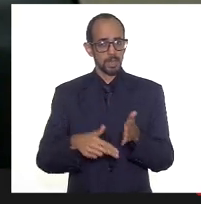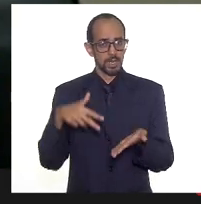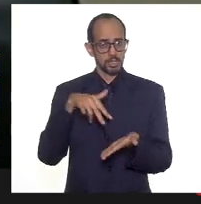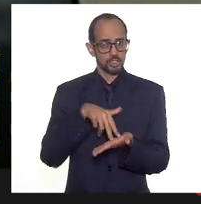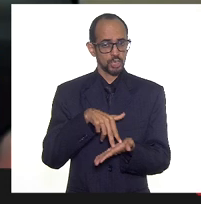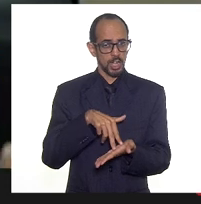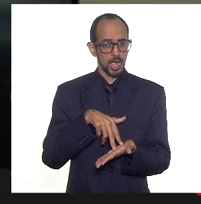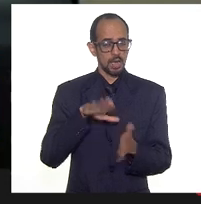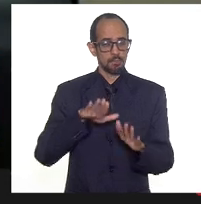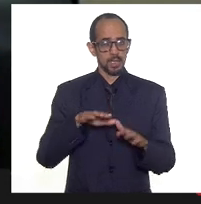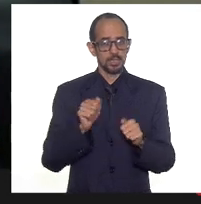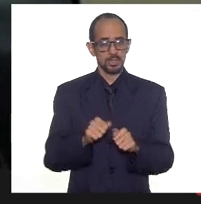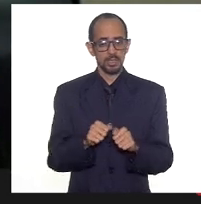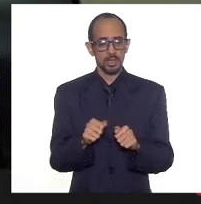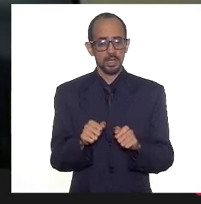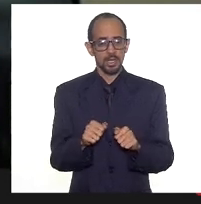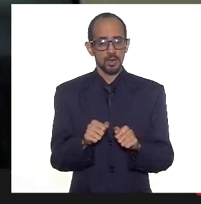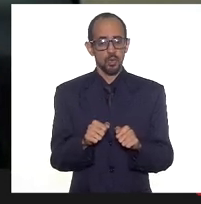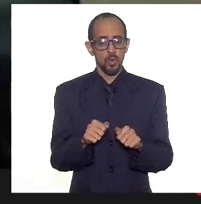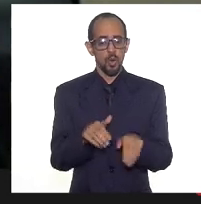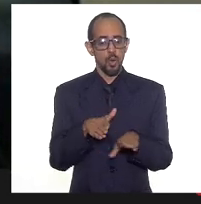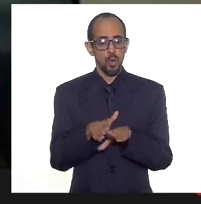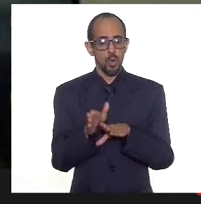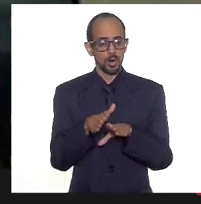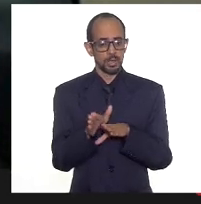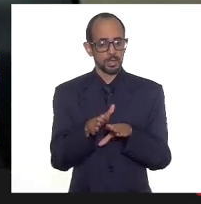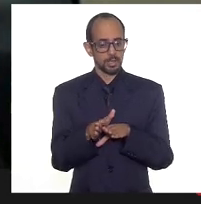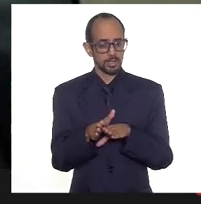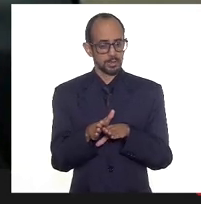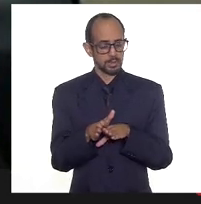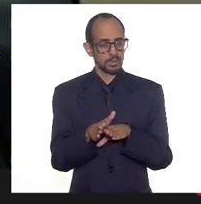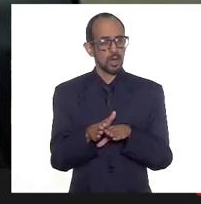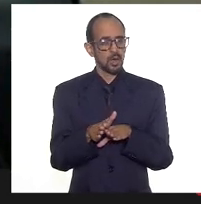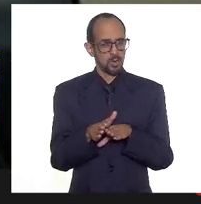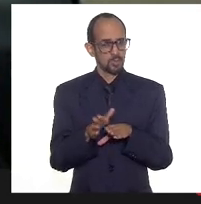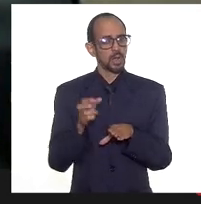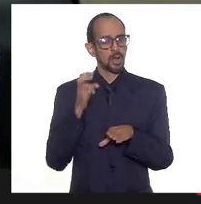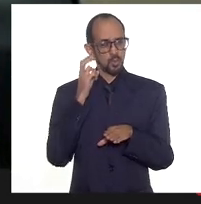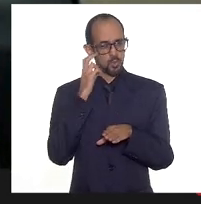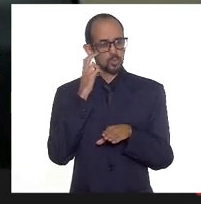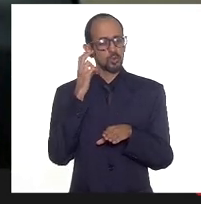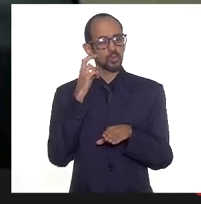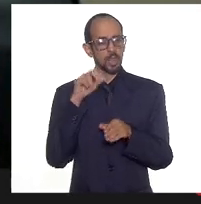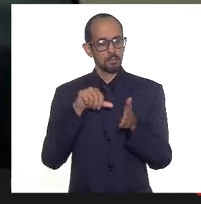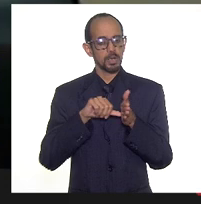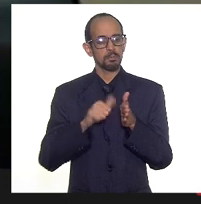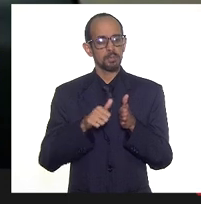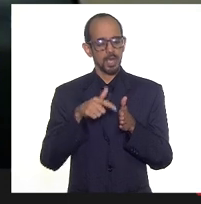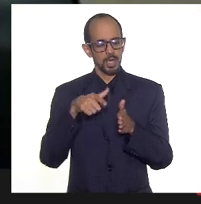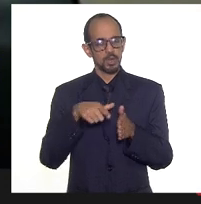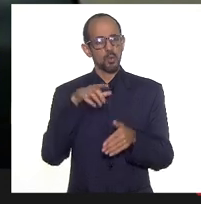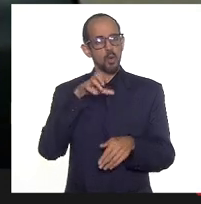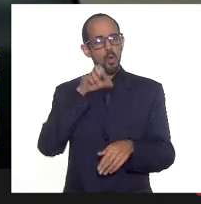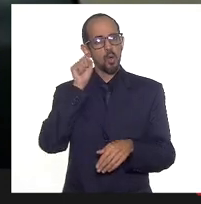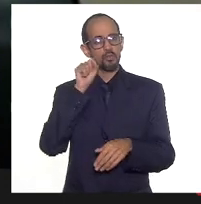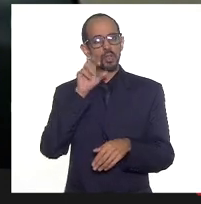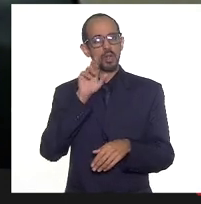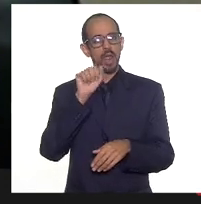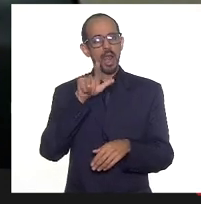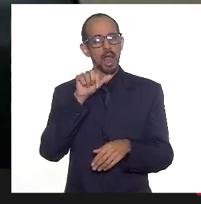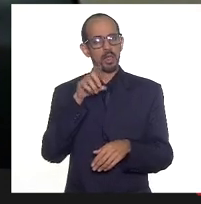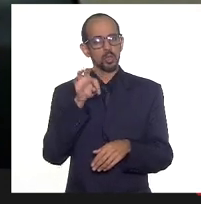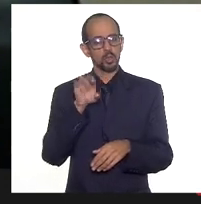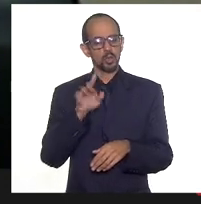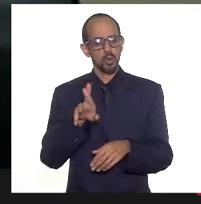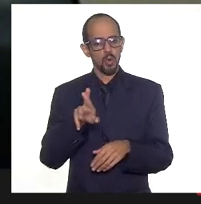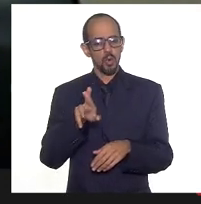passar, seguindo aqui a orientação de uma tradição desta casa, primeiro para ouvir o relator desta CPI,